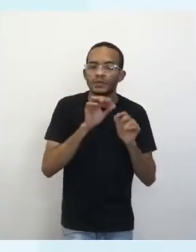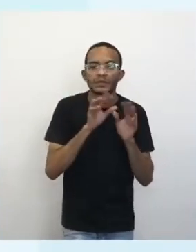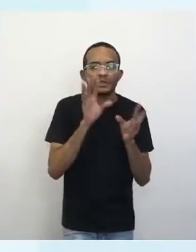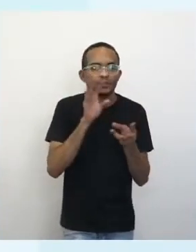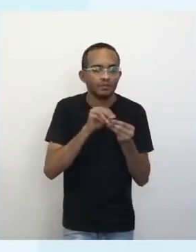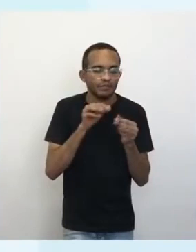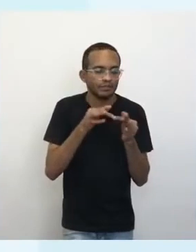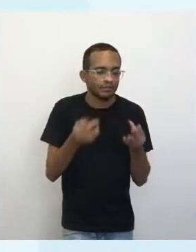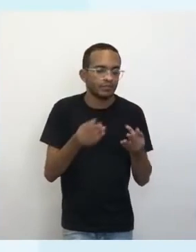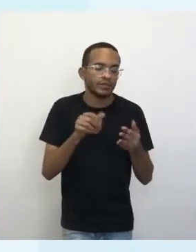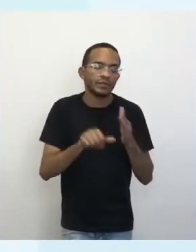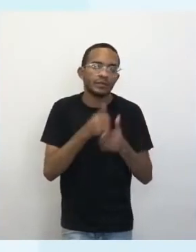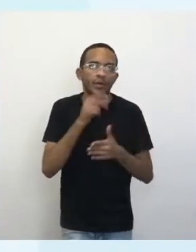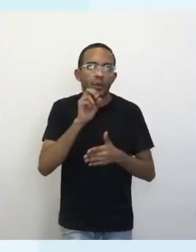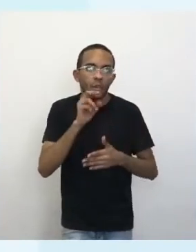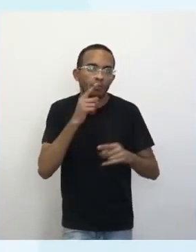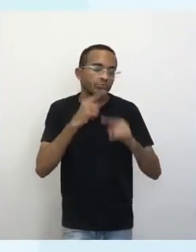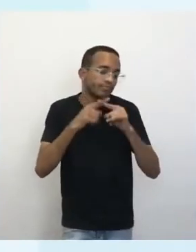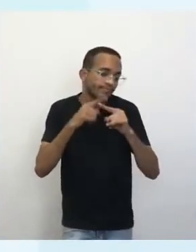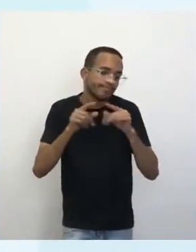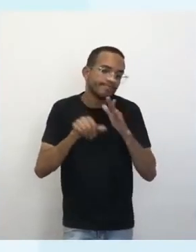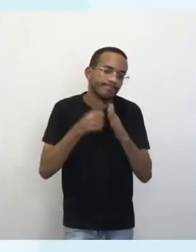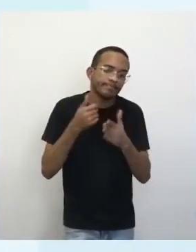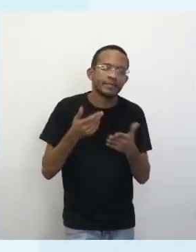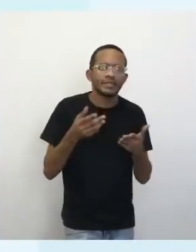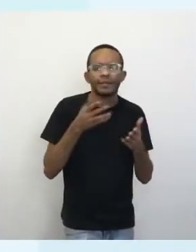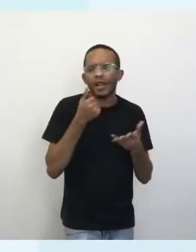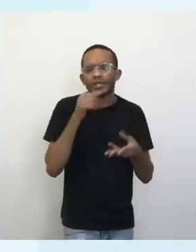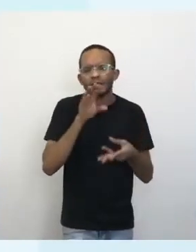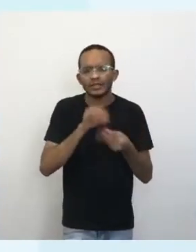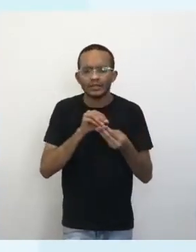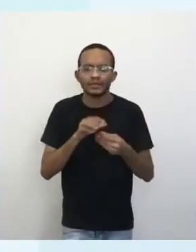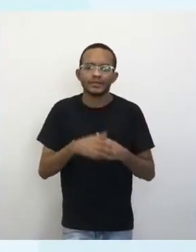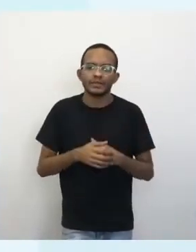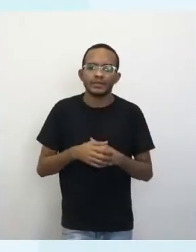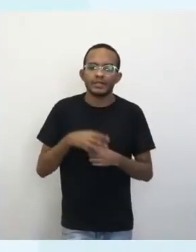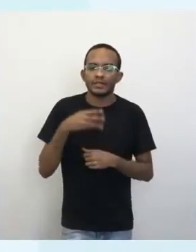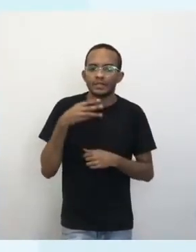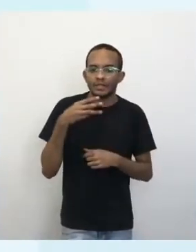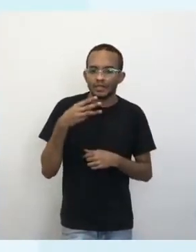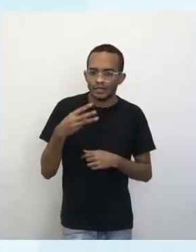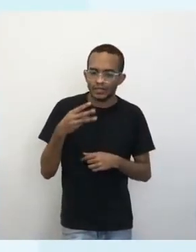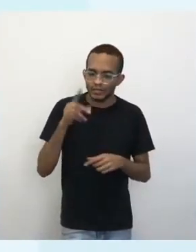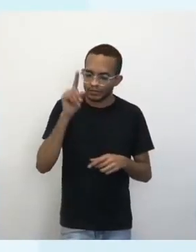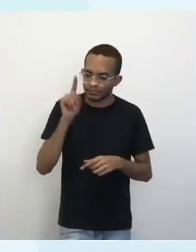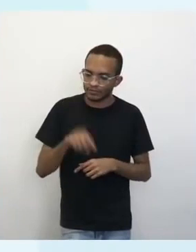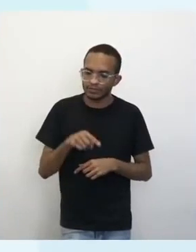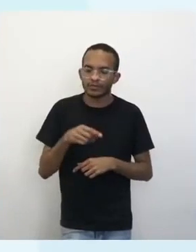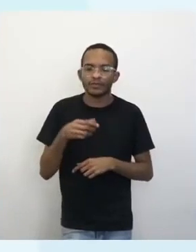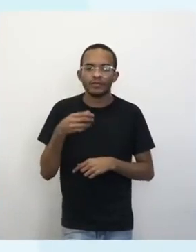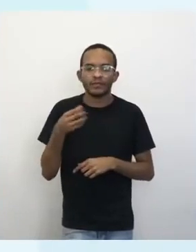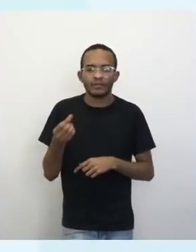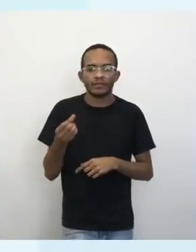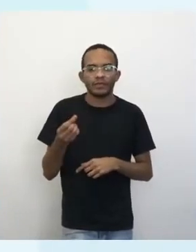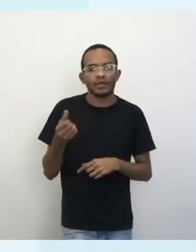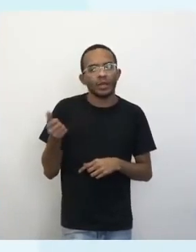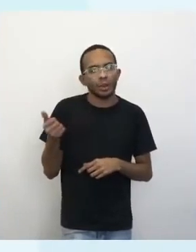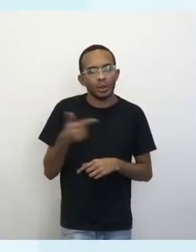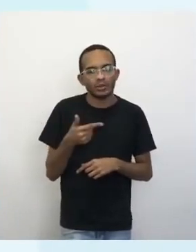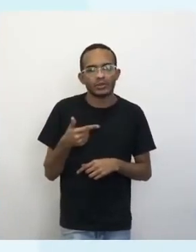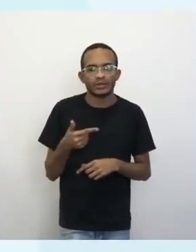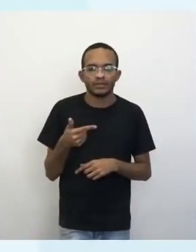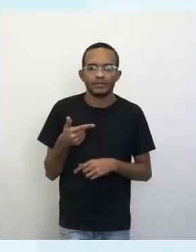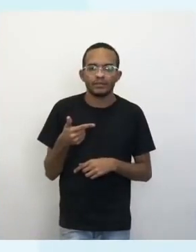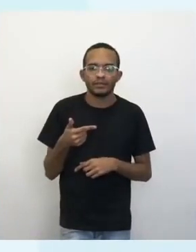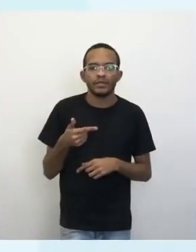simplificar primeiro, ou eu posso multiplicar primeiro. Eu vou simplificar o 3 com 36. 3 vezes 12. E